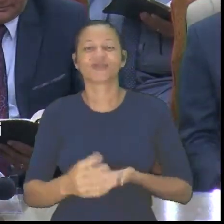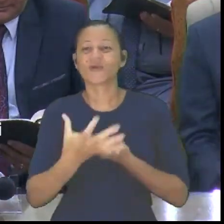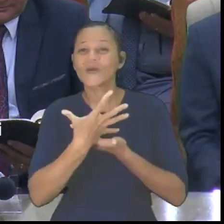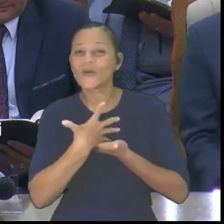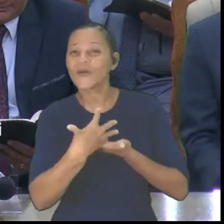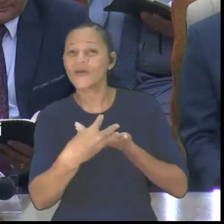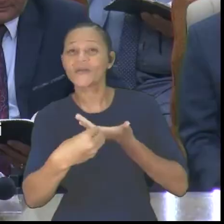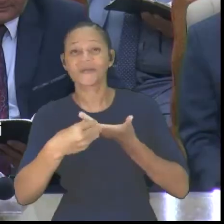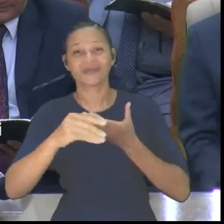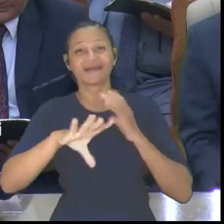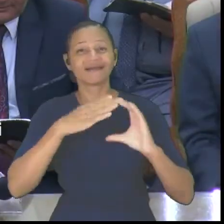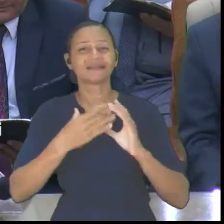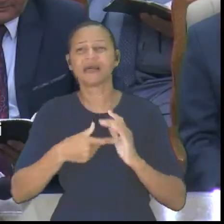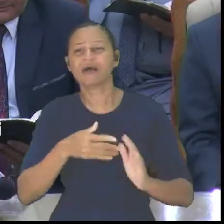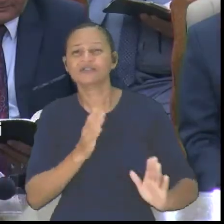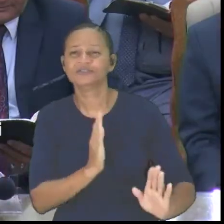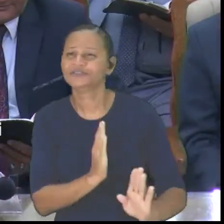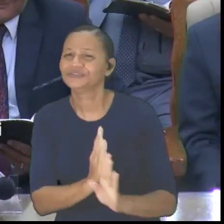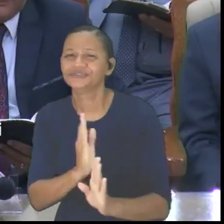já encontrei.